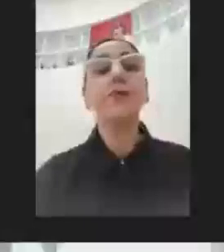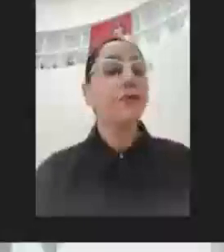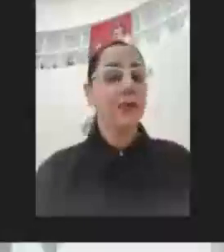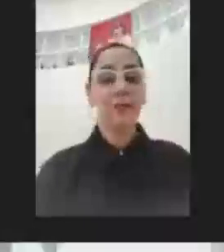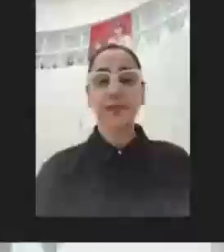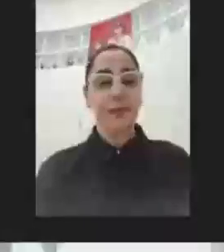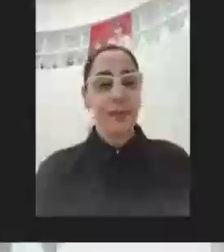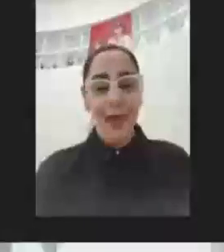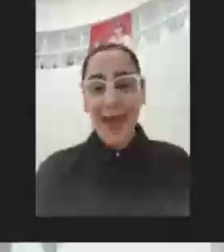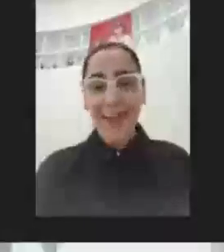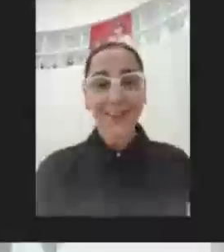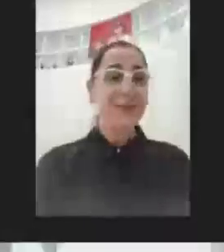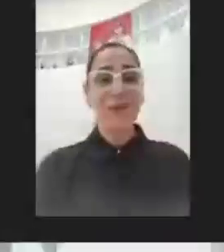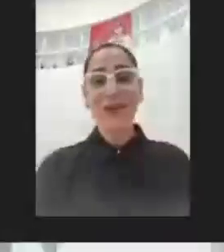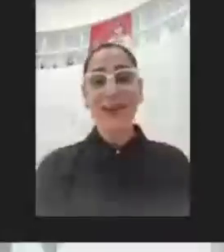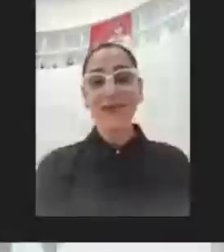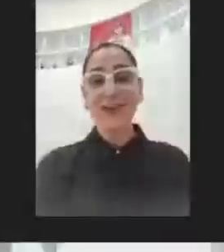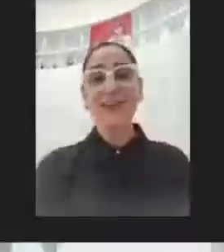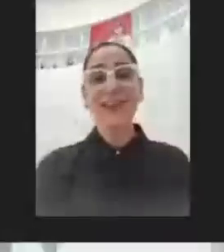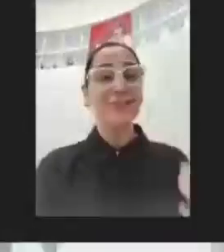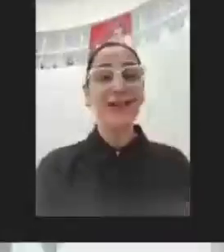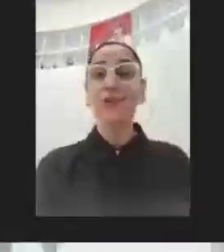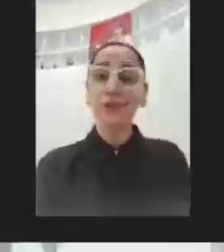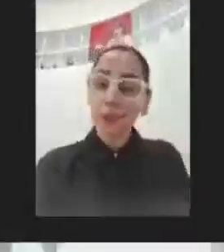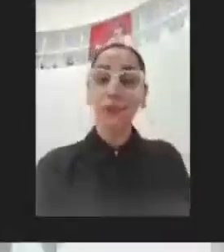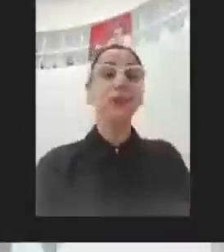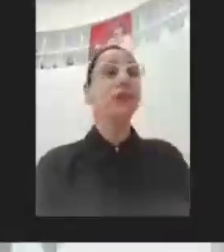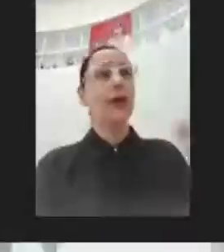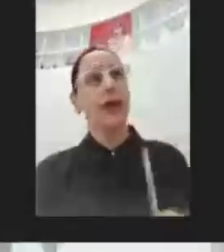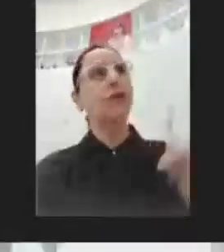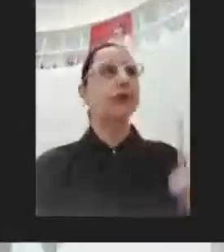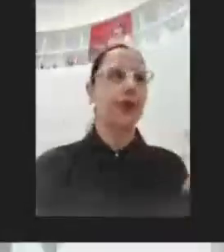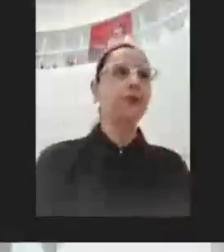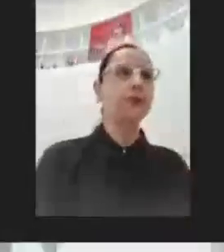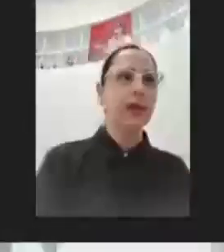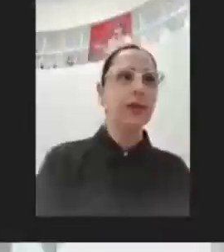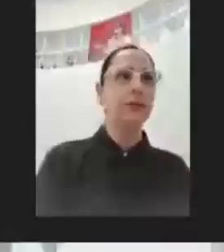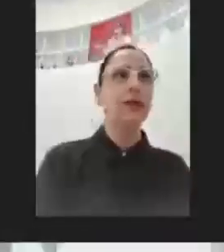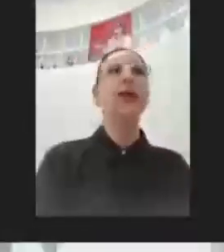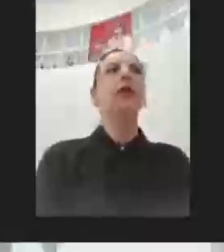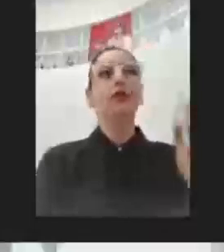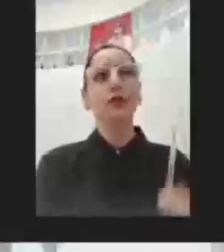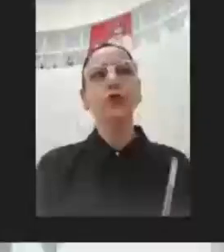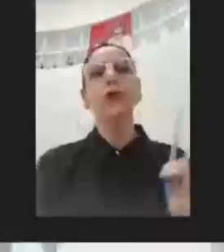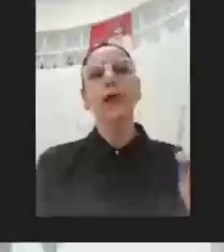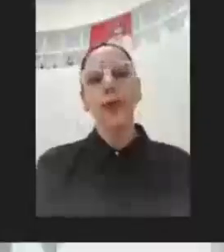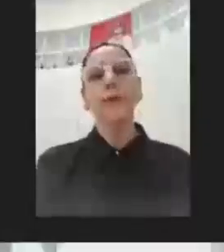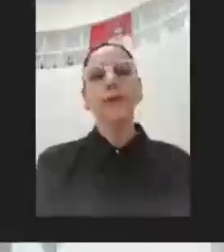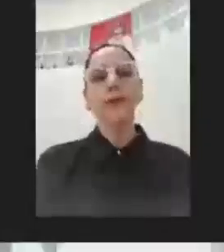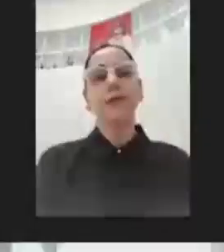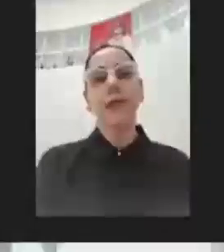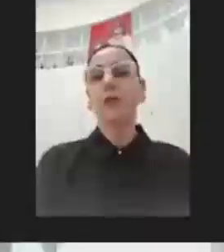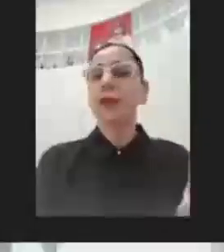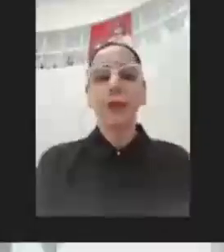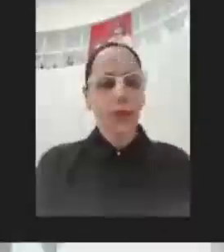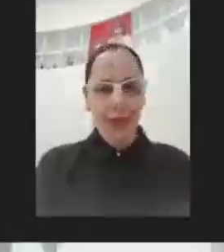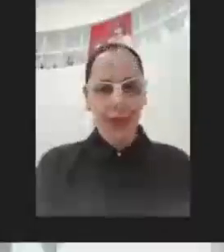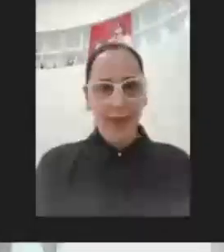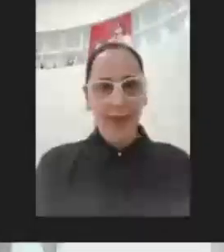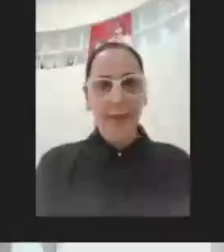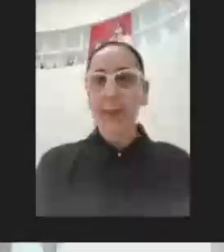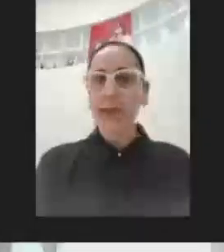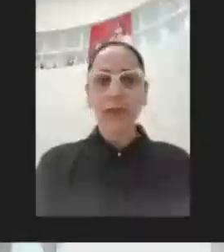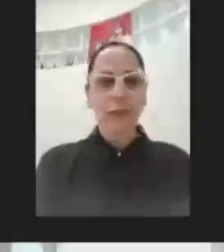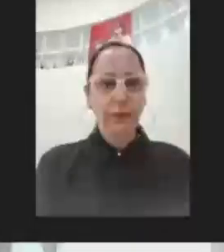o dia a dia, o tempo de dar mamar. Então, tem bebê que, às vezes, a mãe tudo quer botar no seio. Tudo ela quer botar